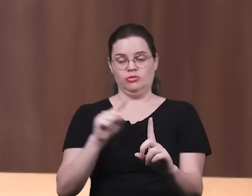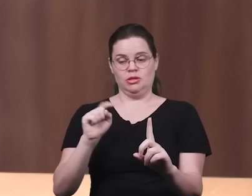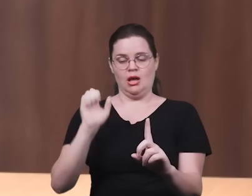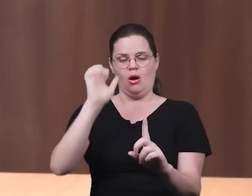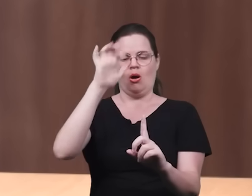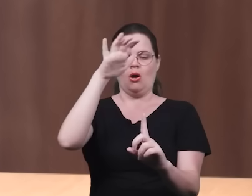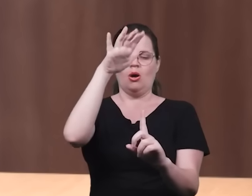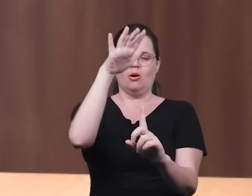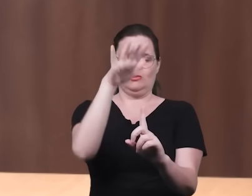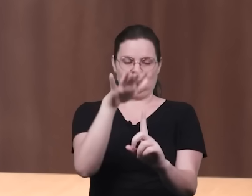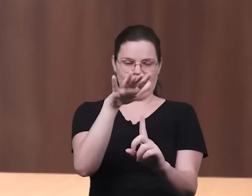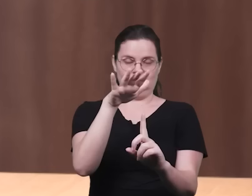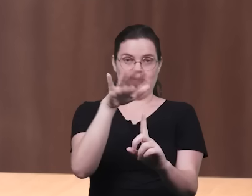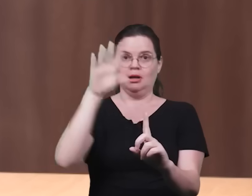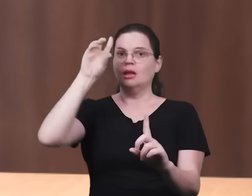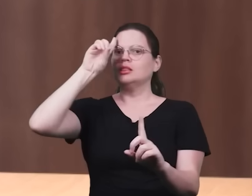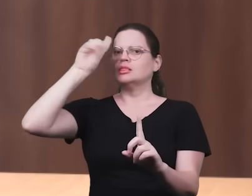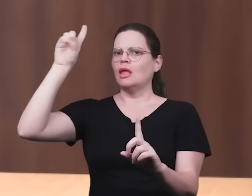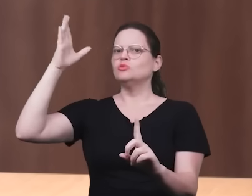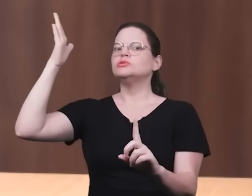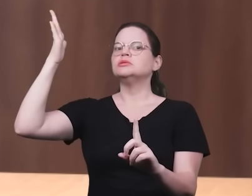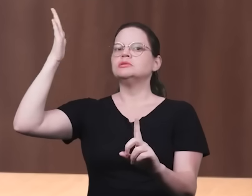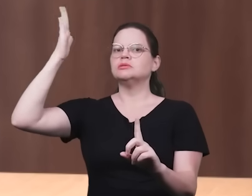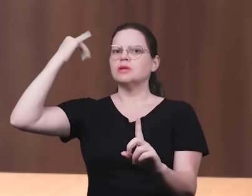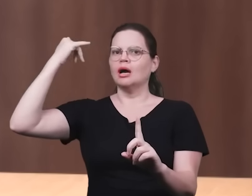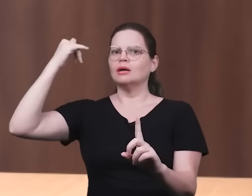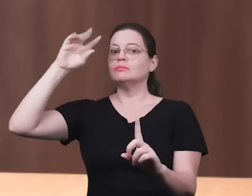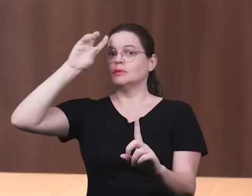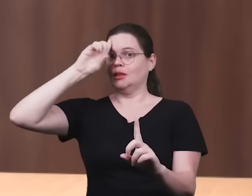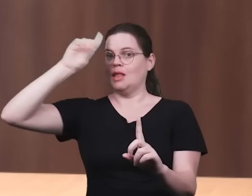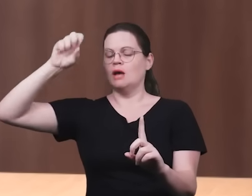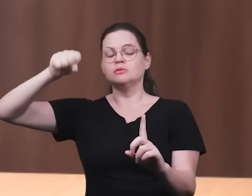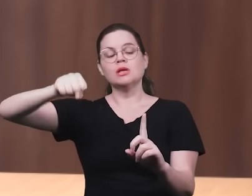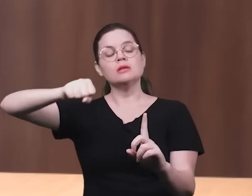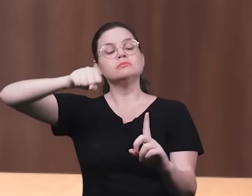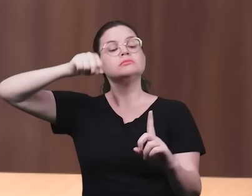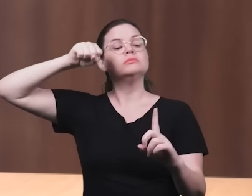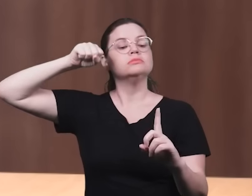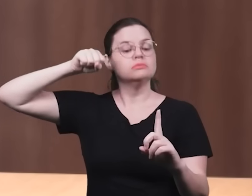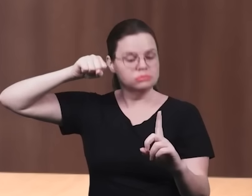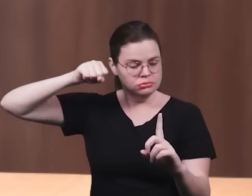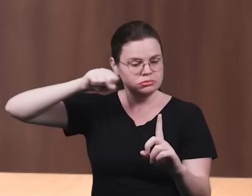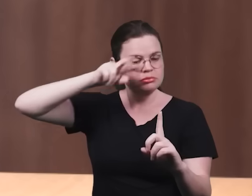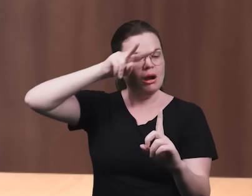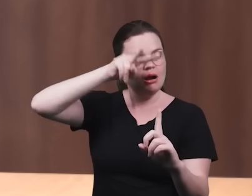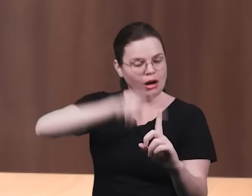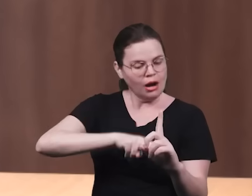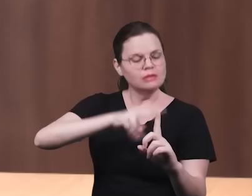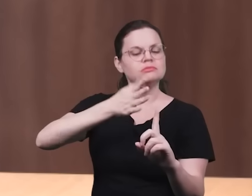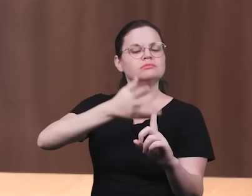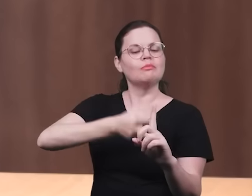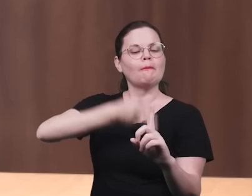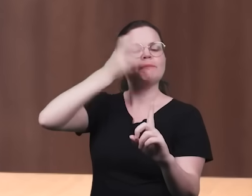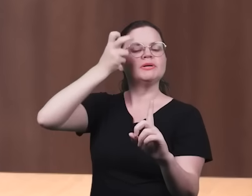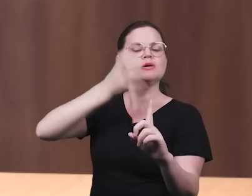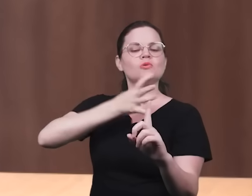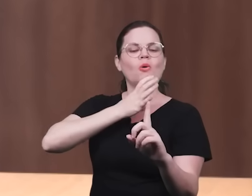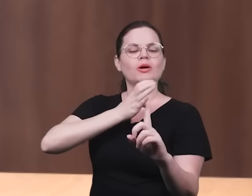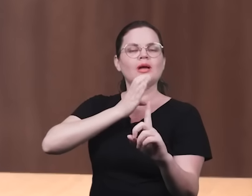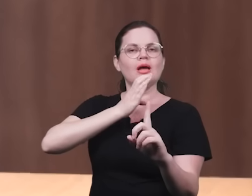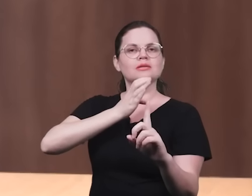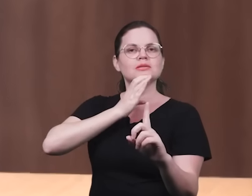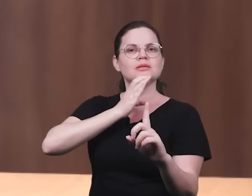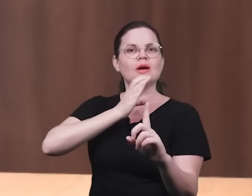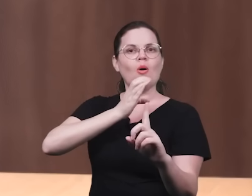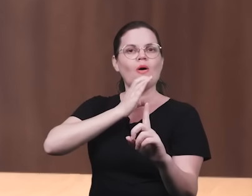Deus, ele é onisciente, ou seja, ele tem todo o conhecimento do que está acontecendo